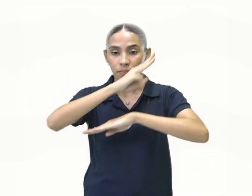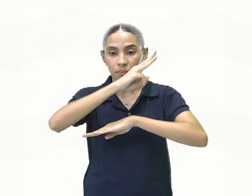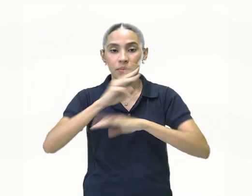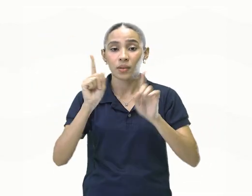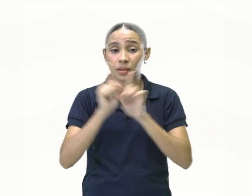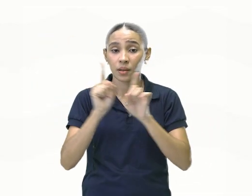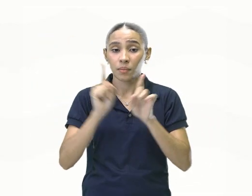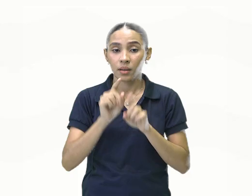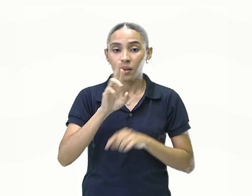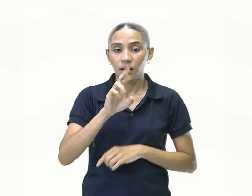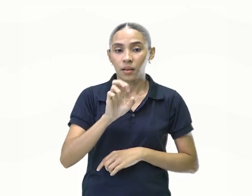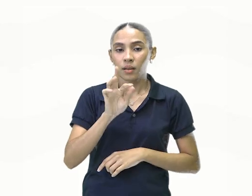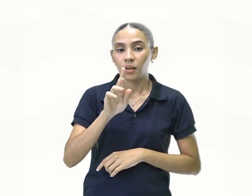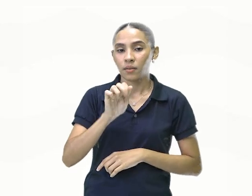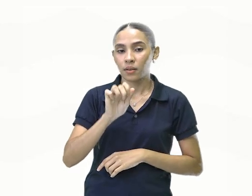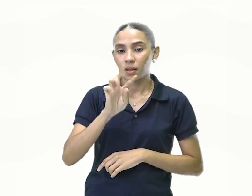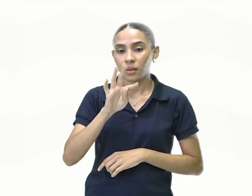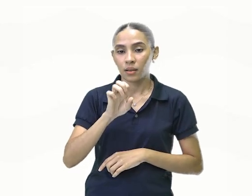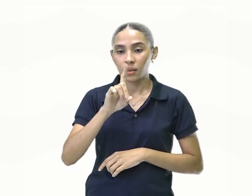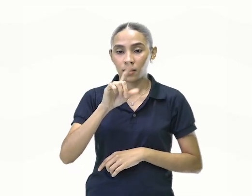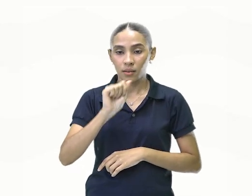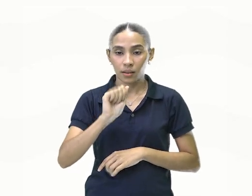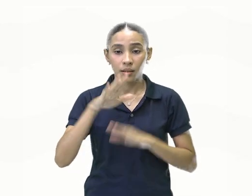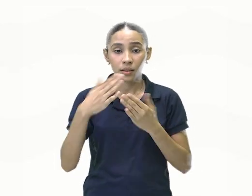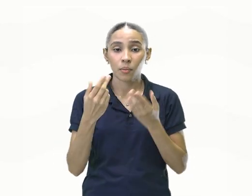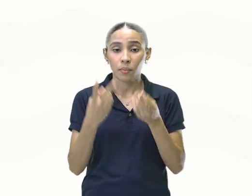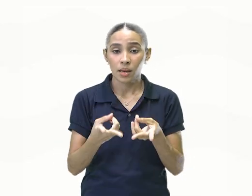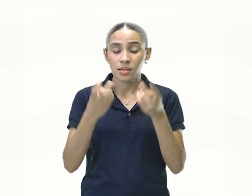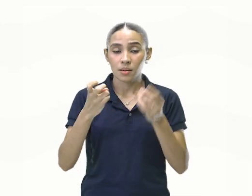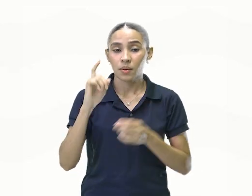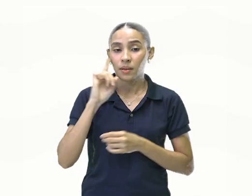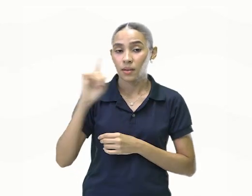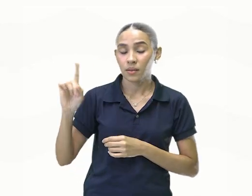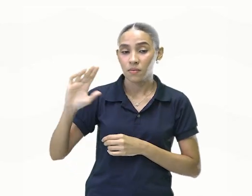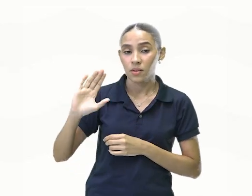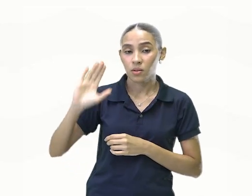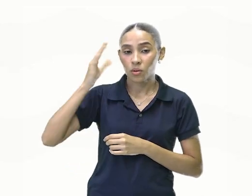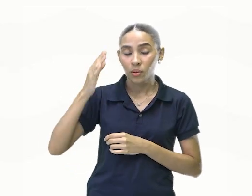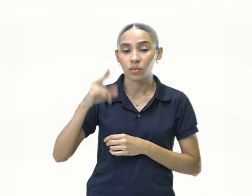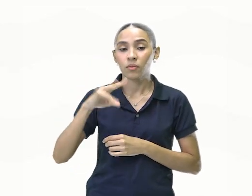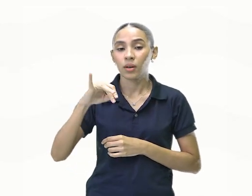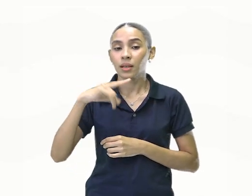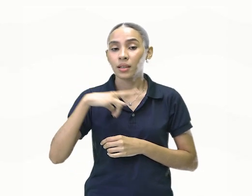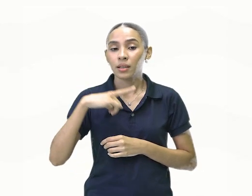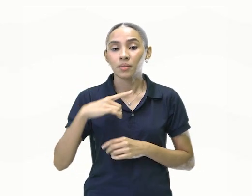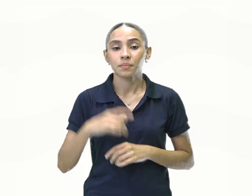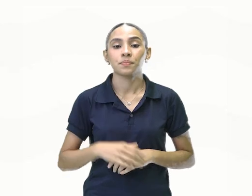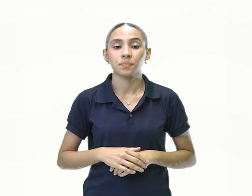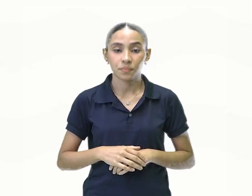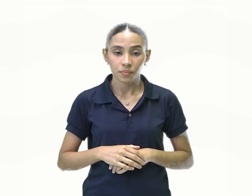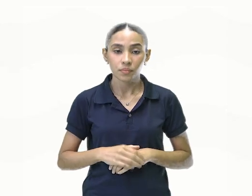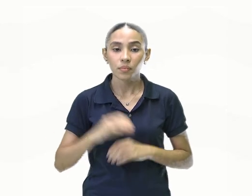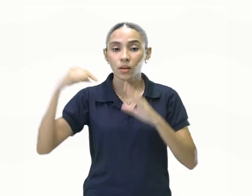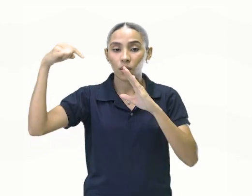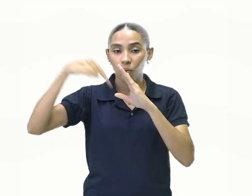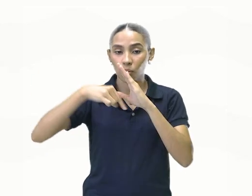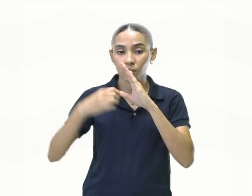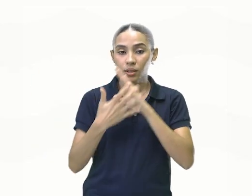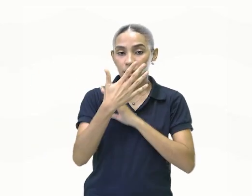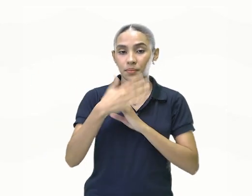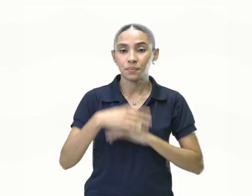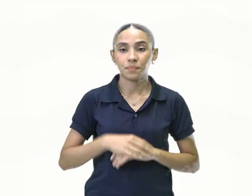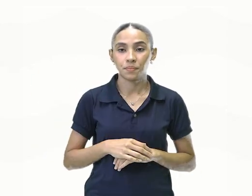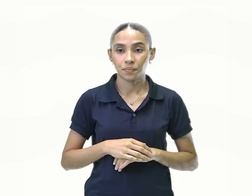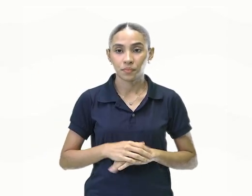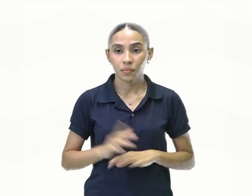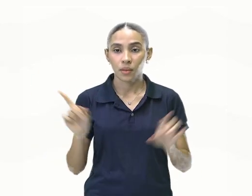refletida e refratada. Observem como esses fenômenos envolvem aí a